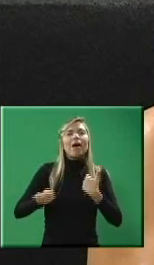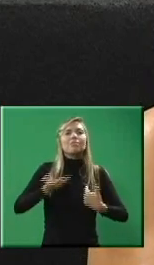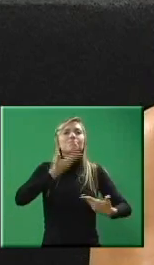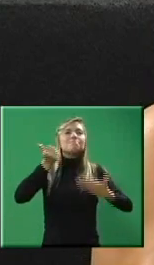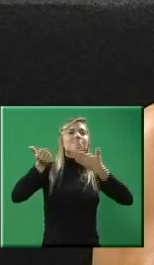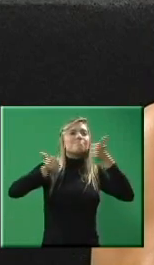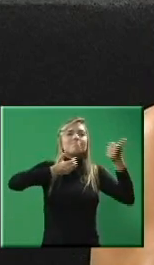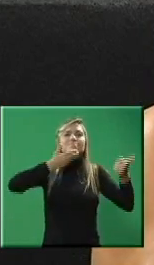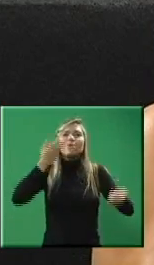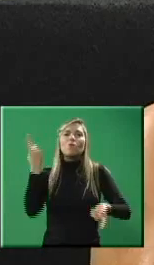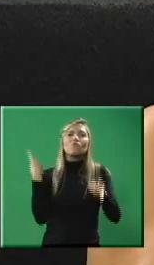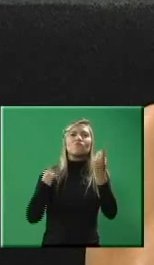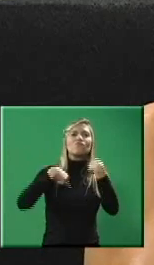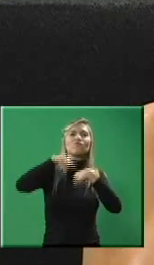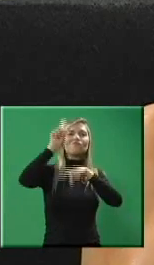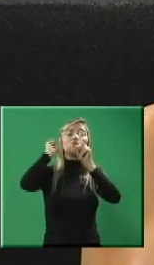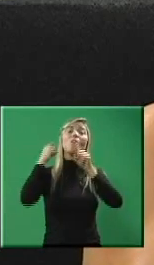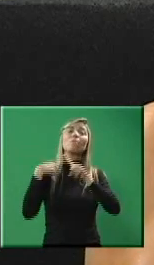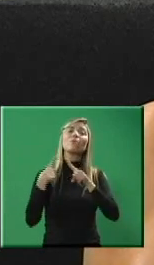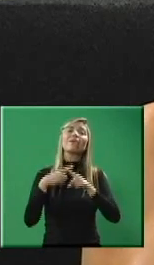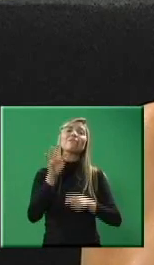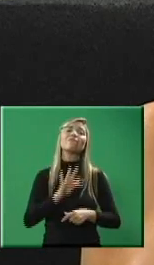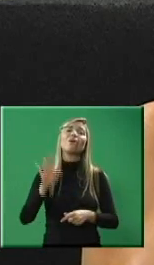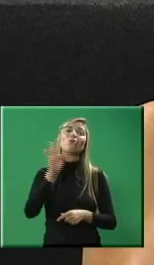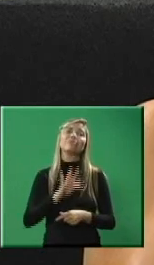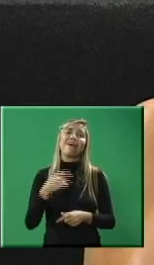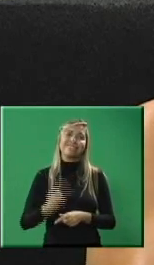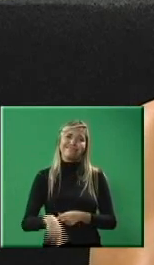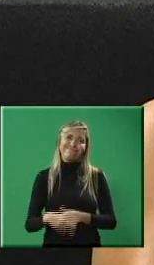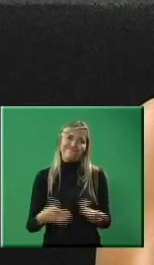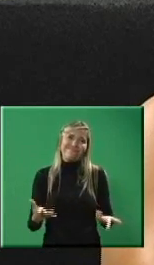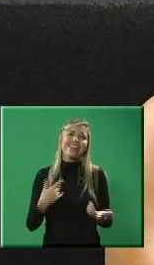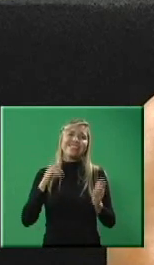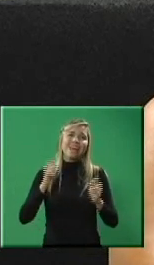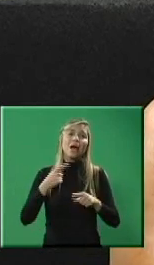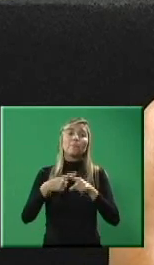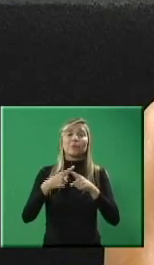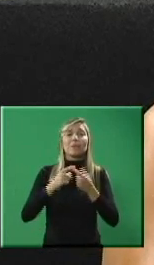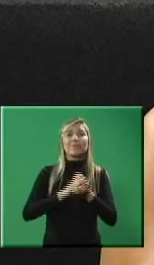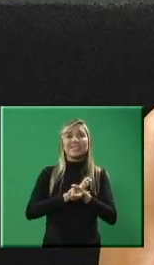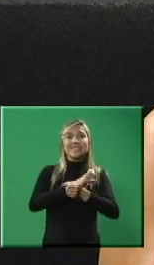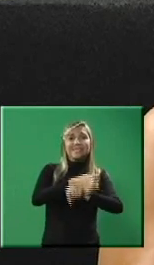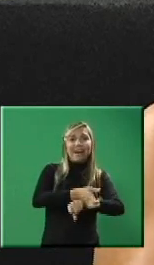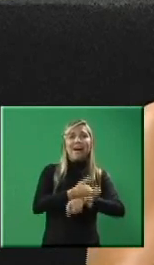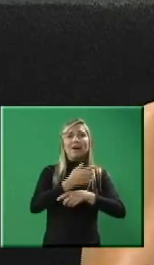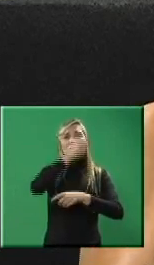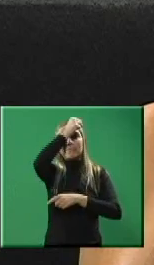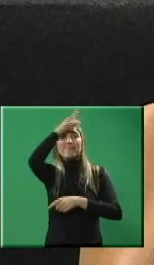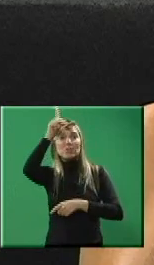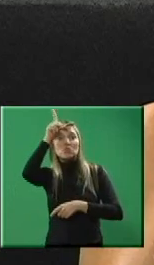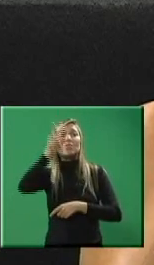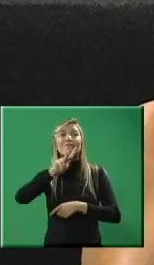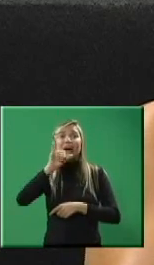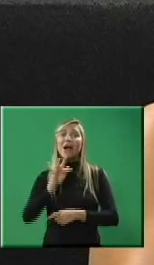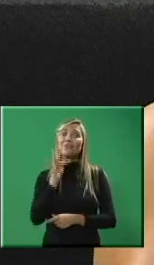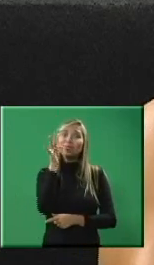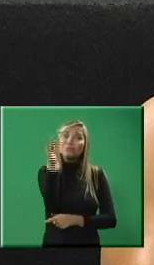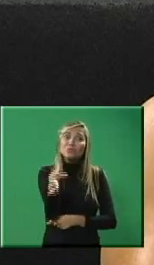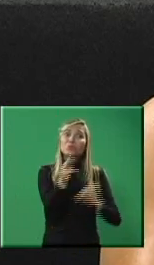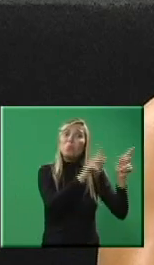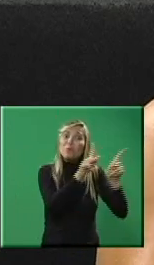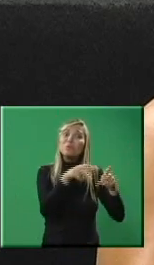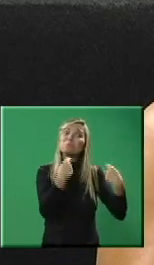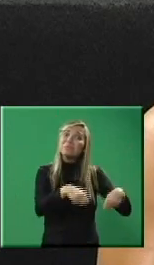têm buscado essa formação a partir da universidade, porque a rede estadual ou municipal vai